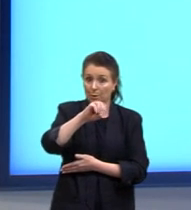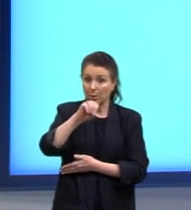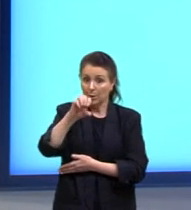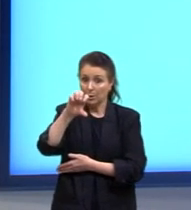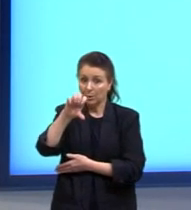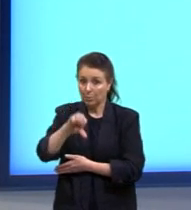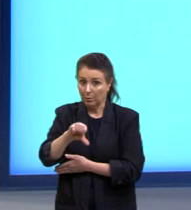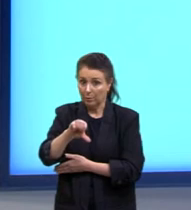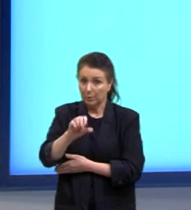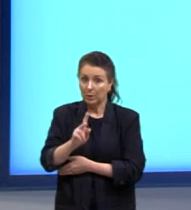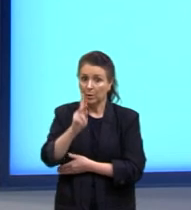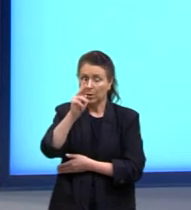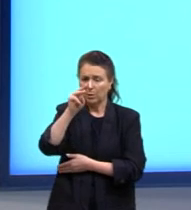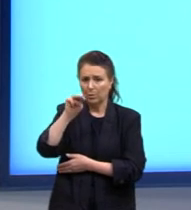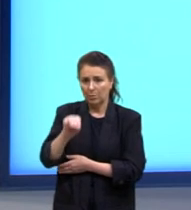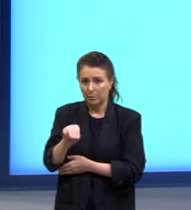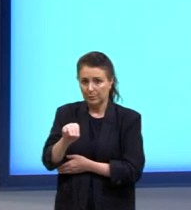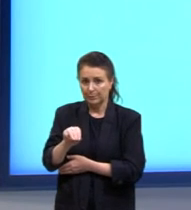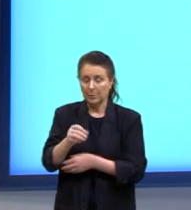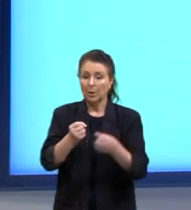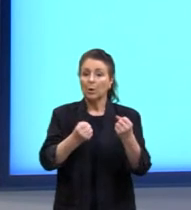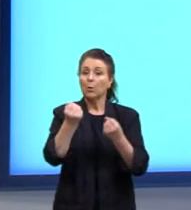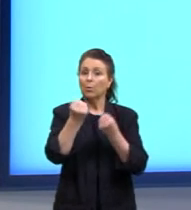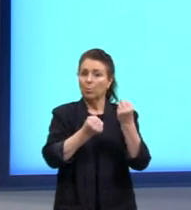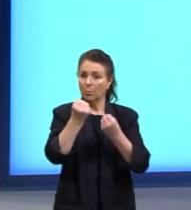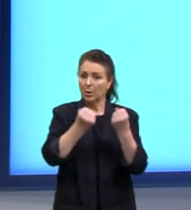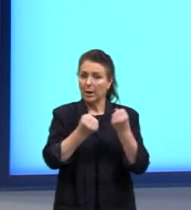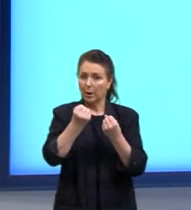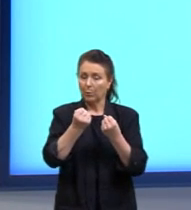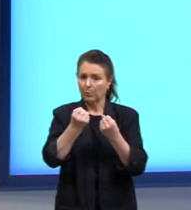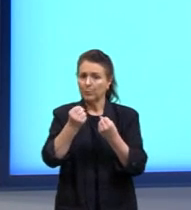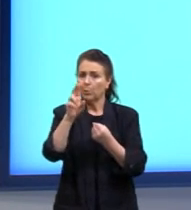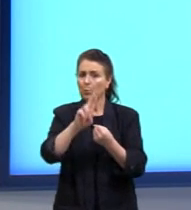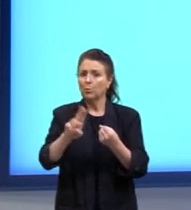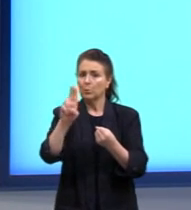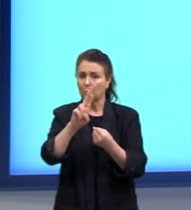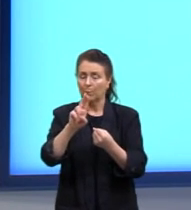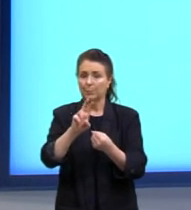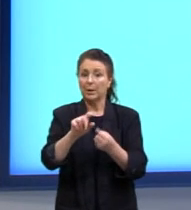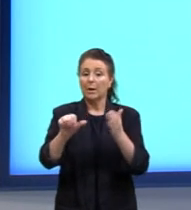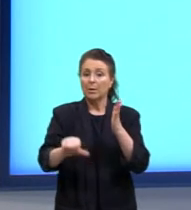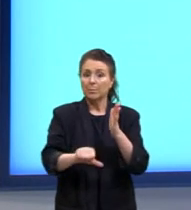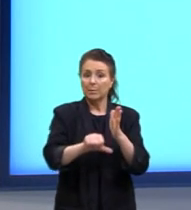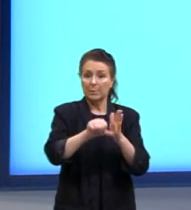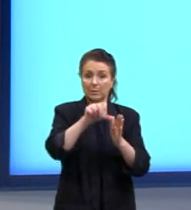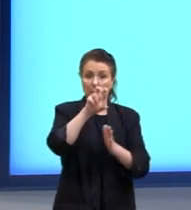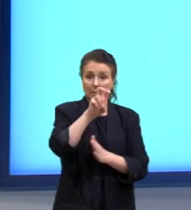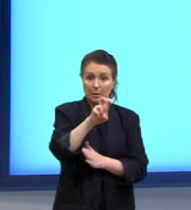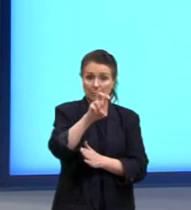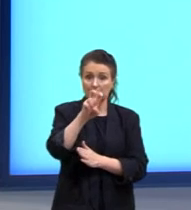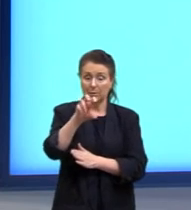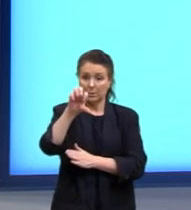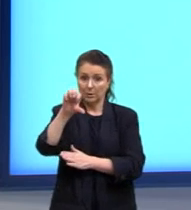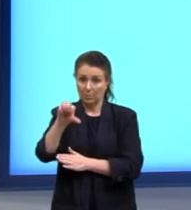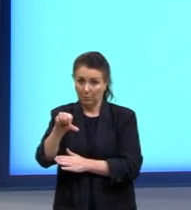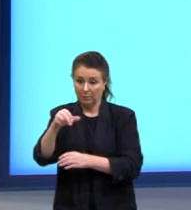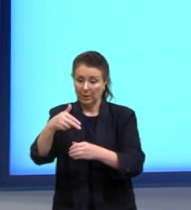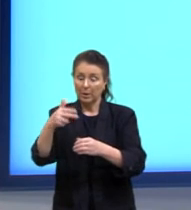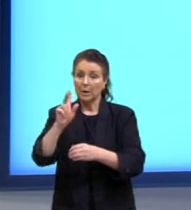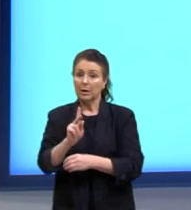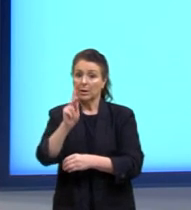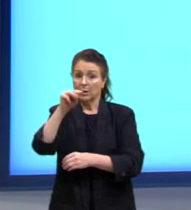Flex tendo abastecido o carro nos primeiros 559 km com gasolina